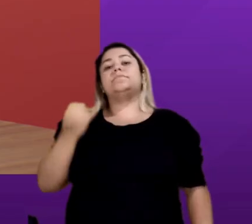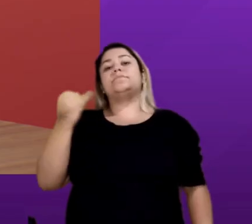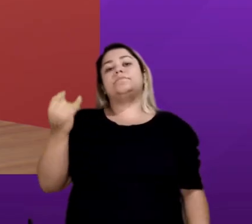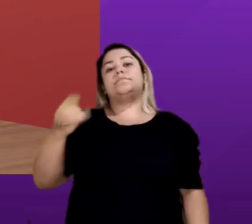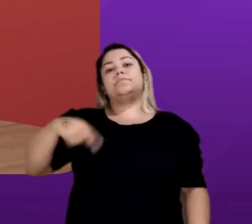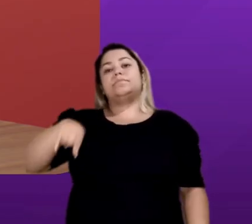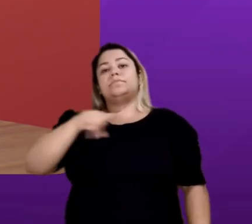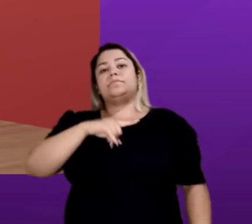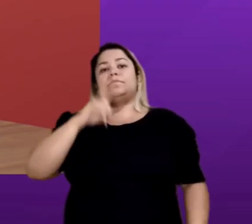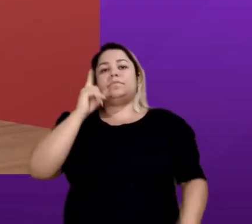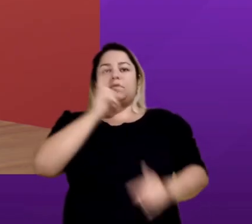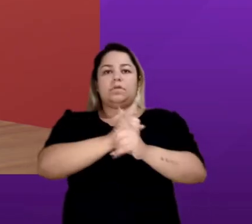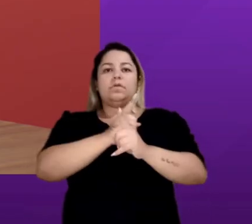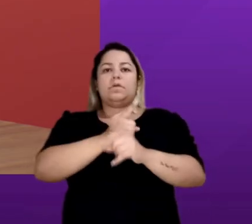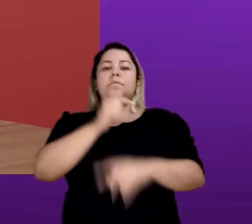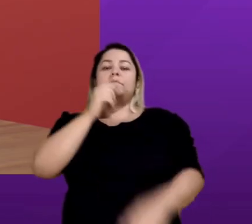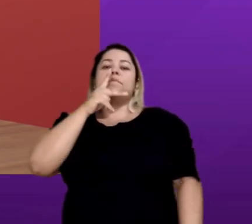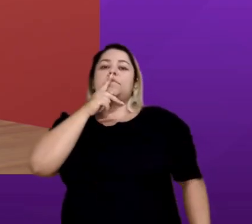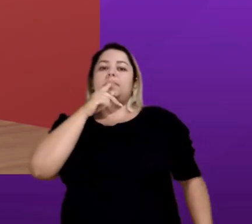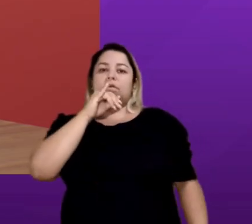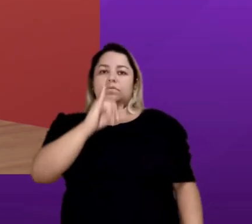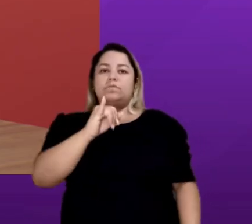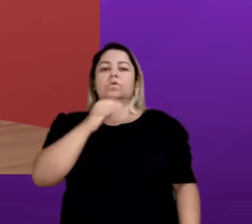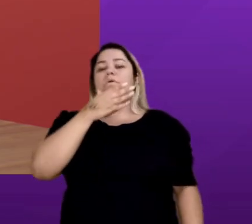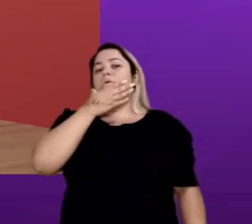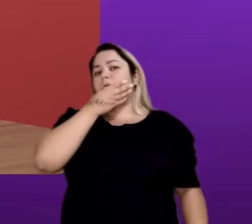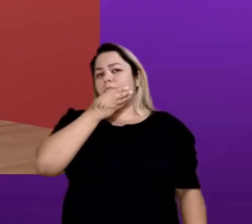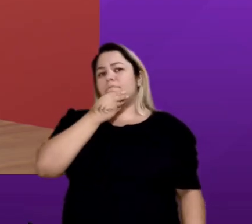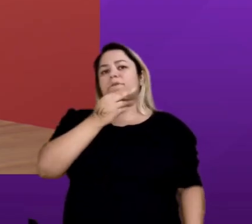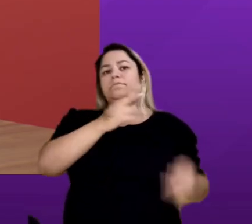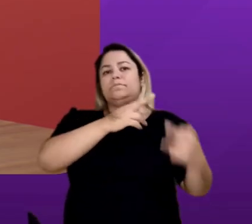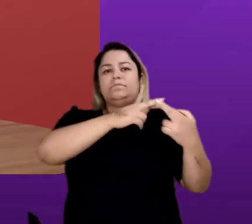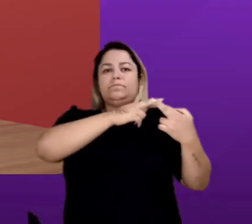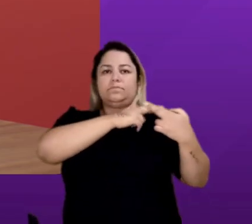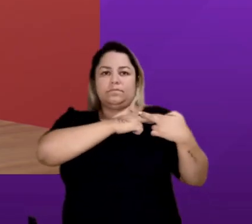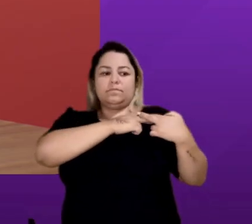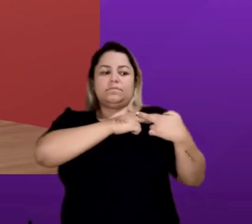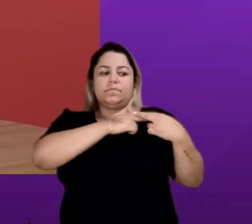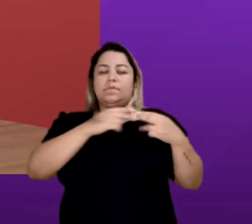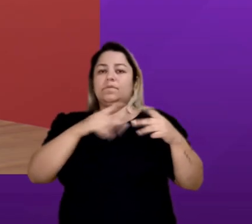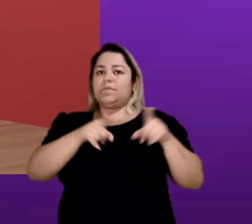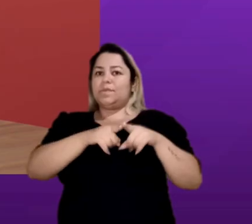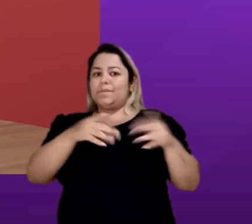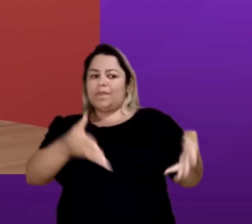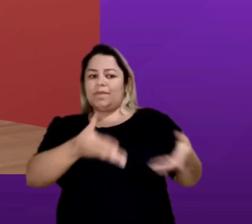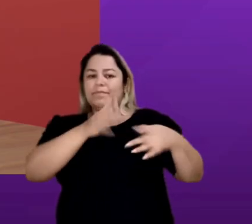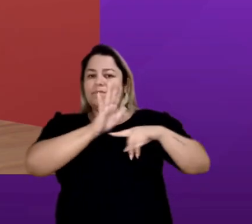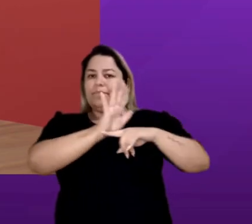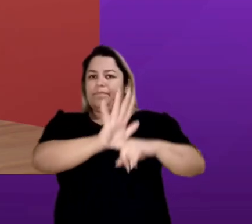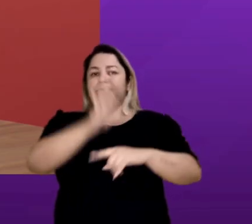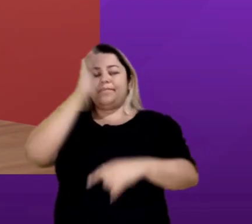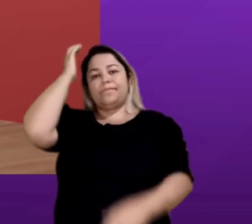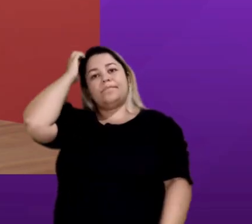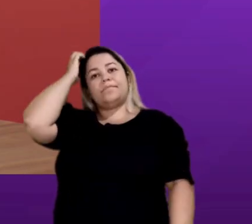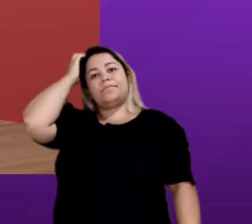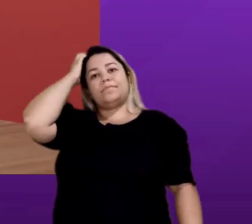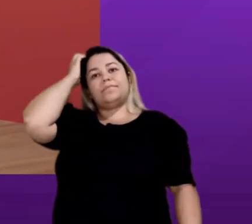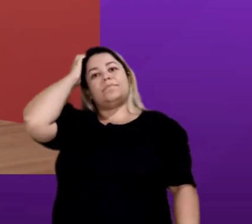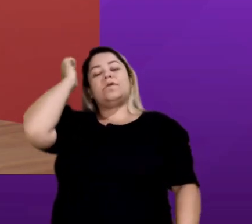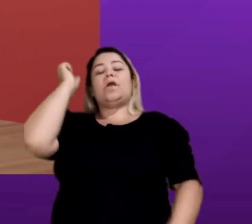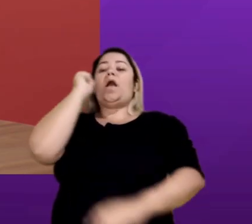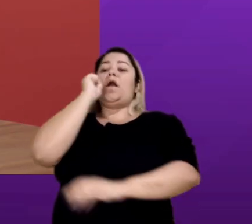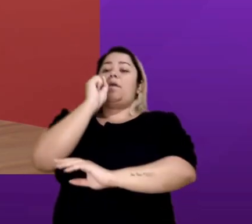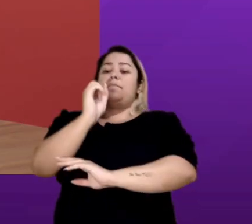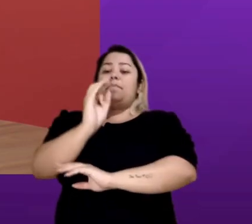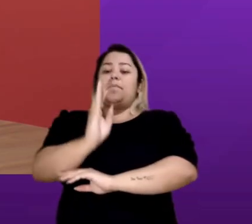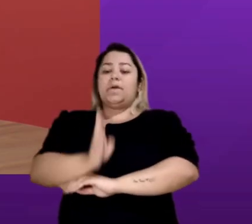encontre paternidades, homens responsáveis, que vibrem com isso e que esteja na madrugada, quando o menino